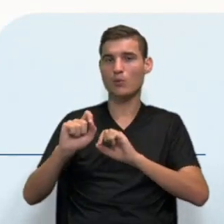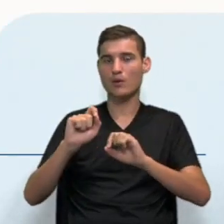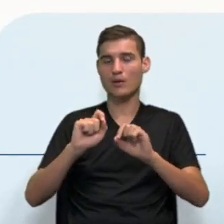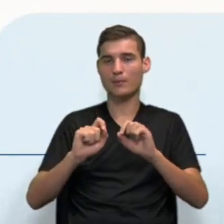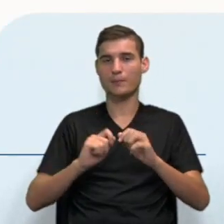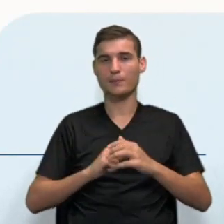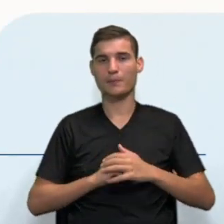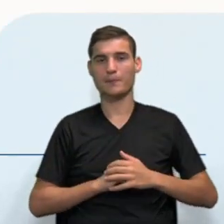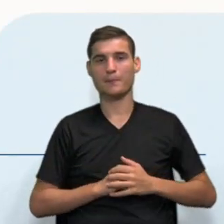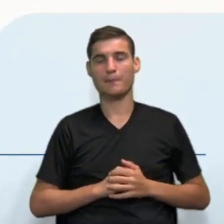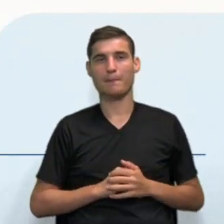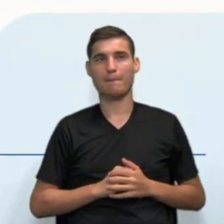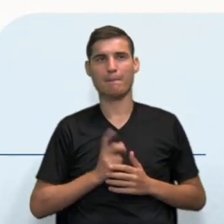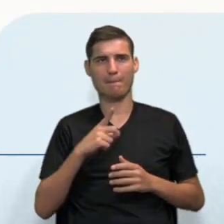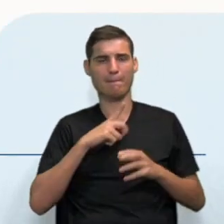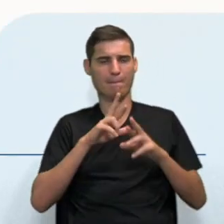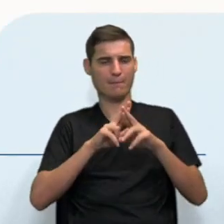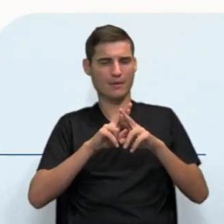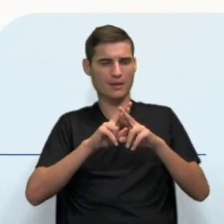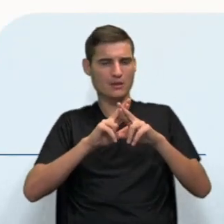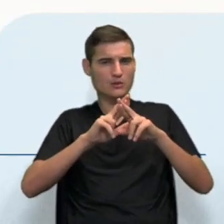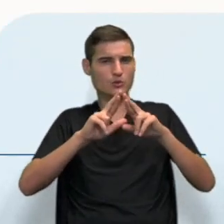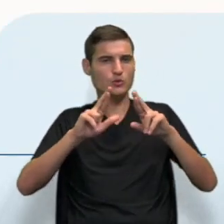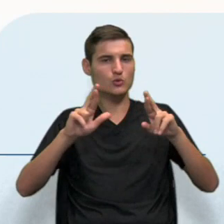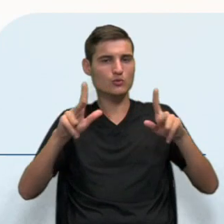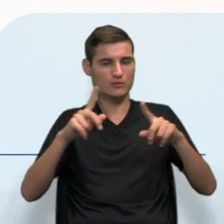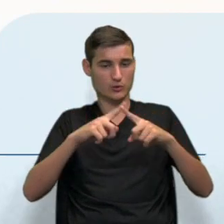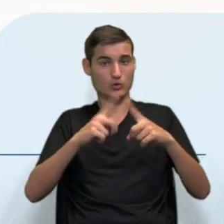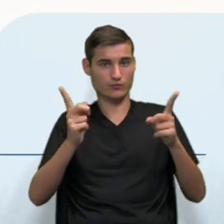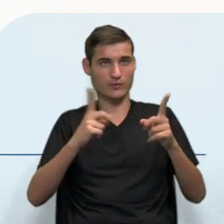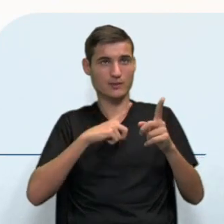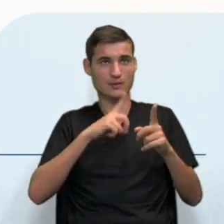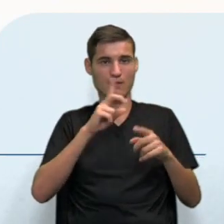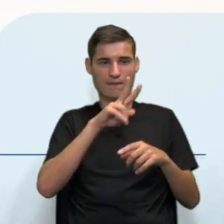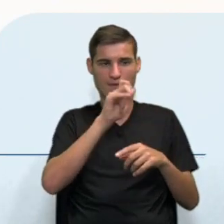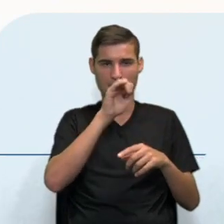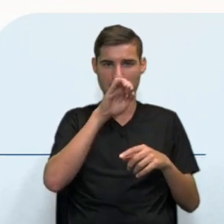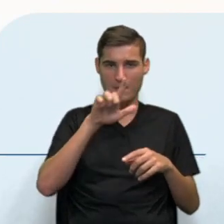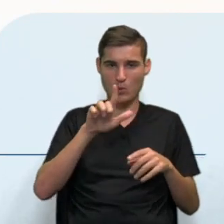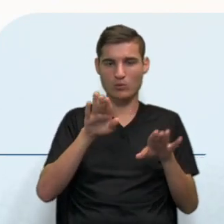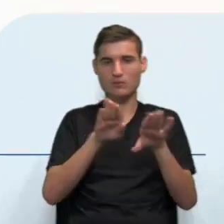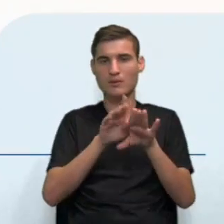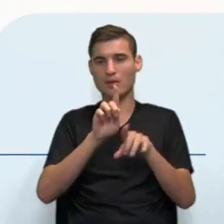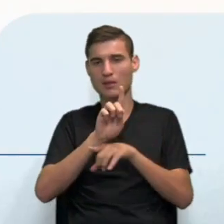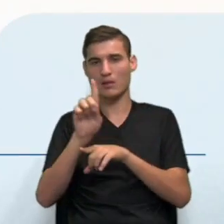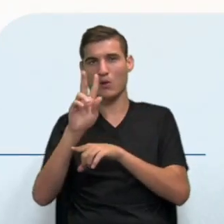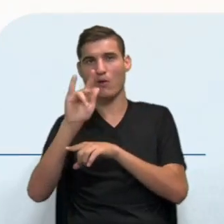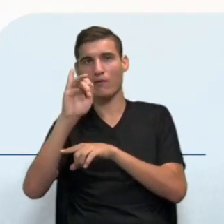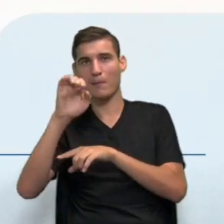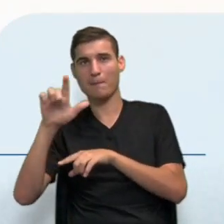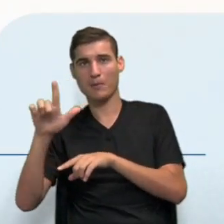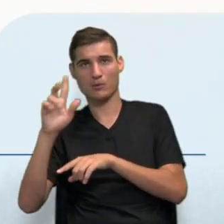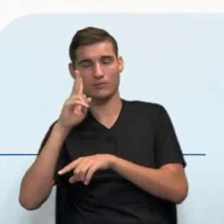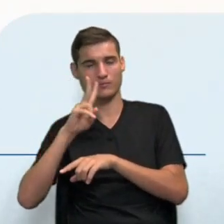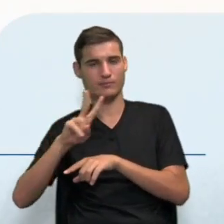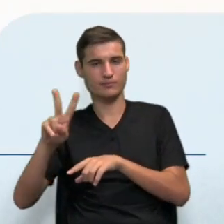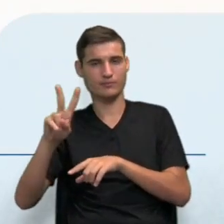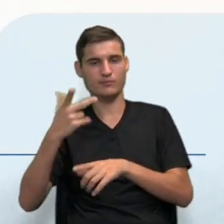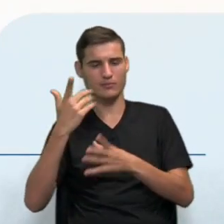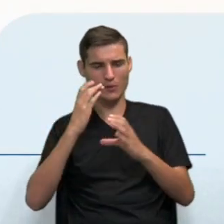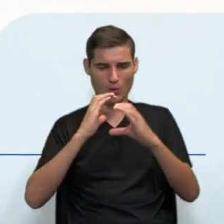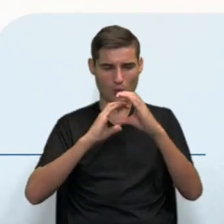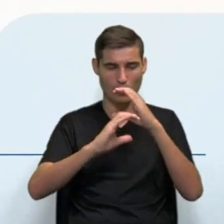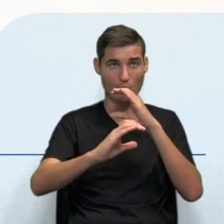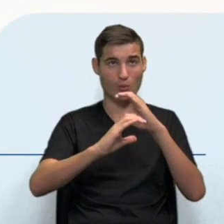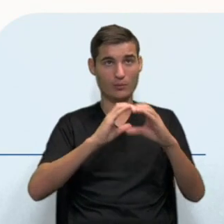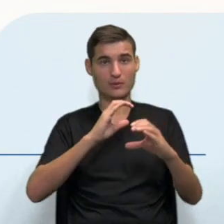diferença muito distinta entre comunicação verbal e não verbal. Quando eu falo de comunicação, aqui eu não estou